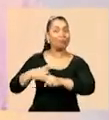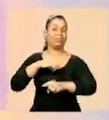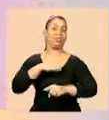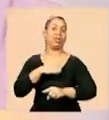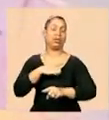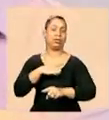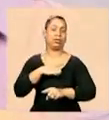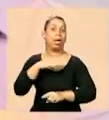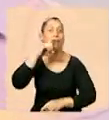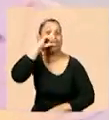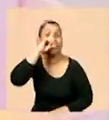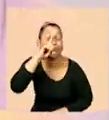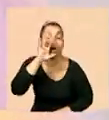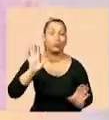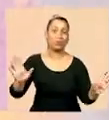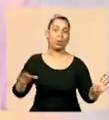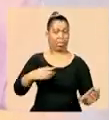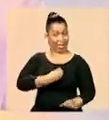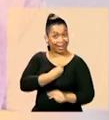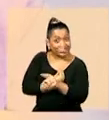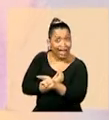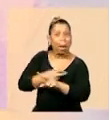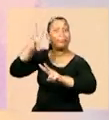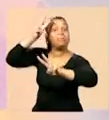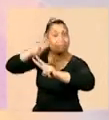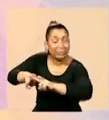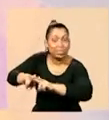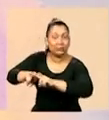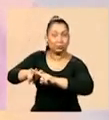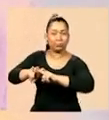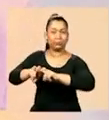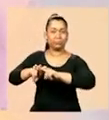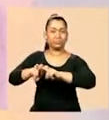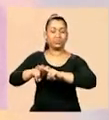mão? É o tratador? É a onça escapar? Então,